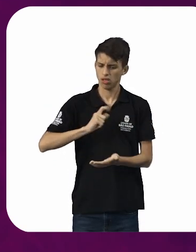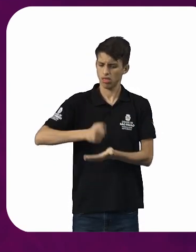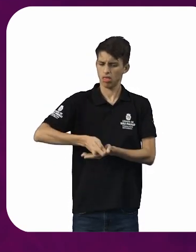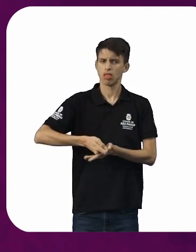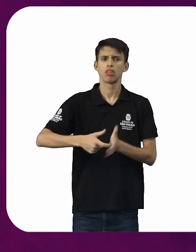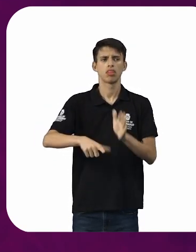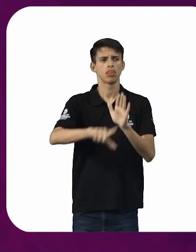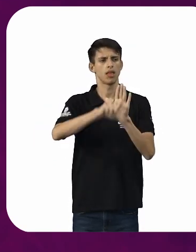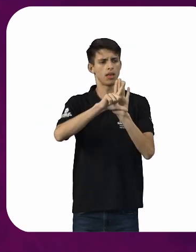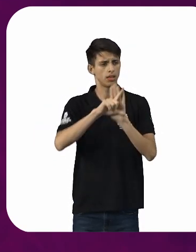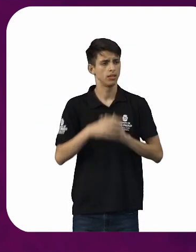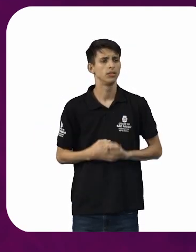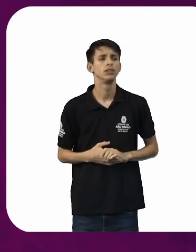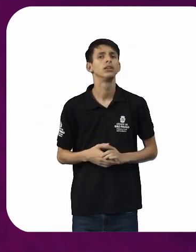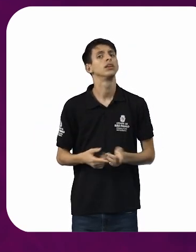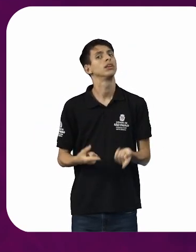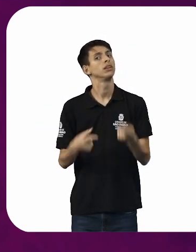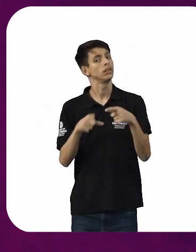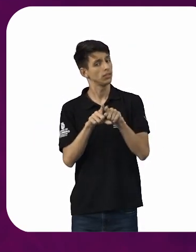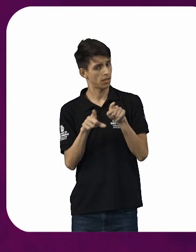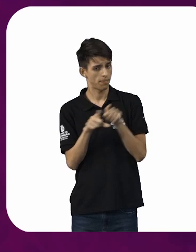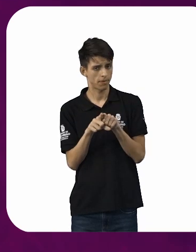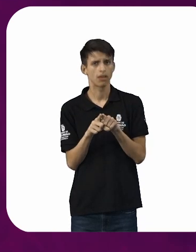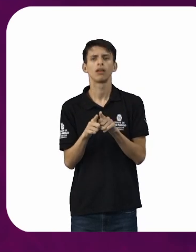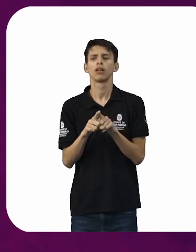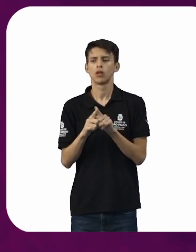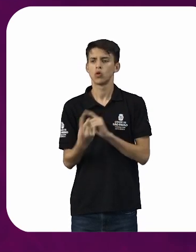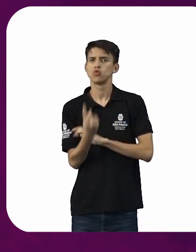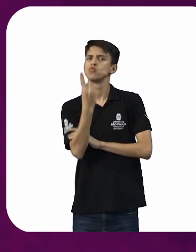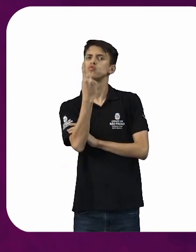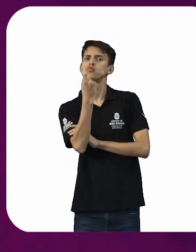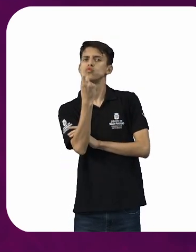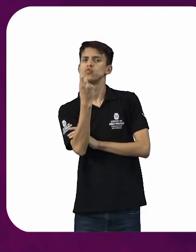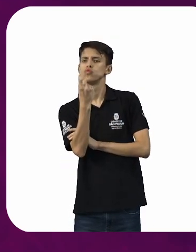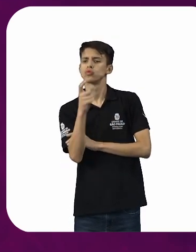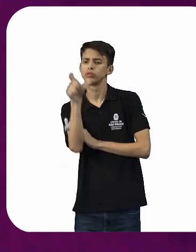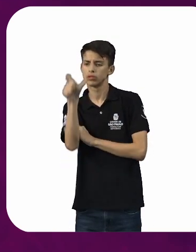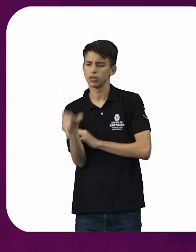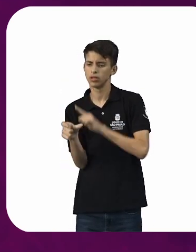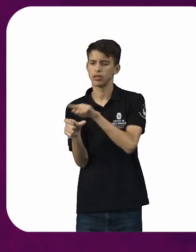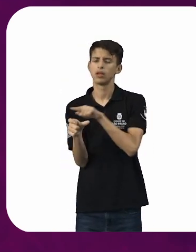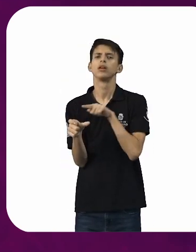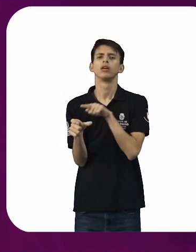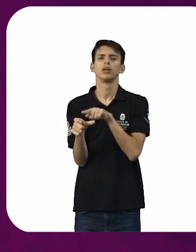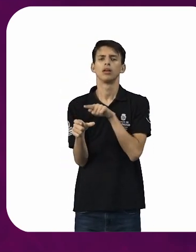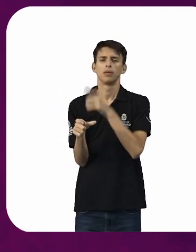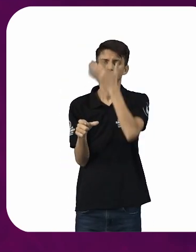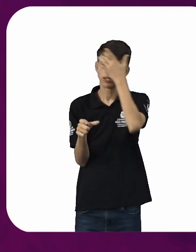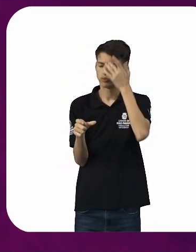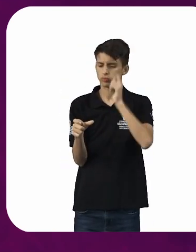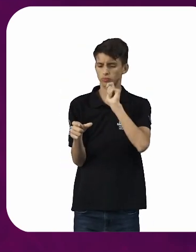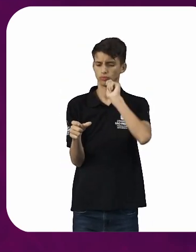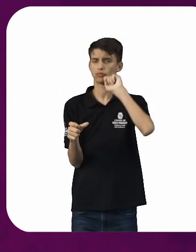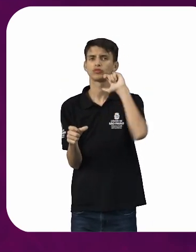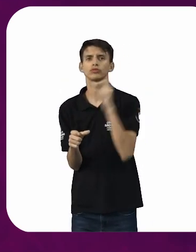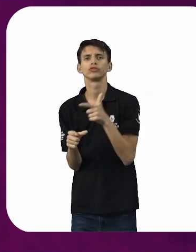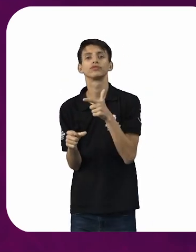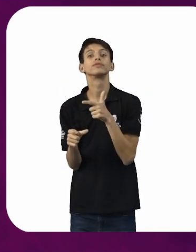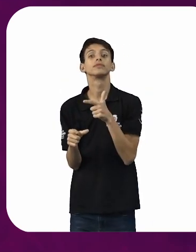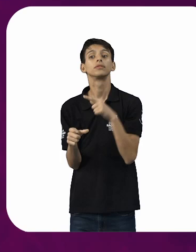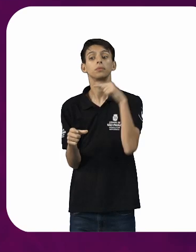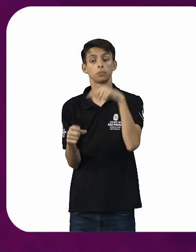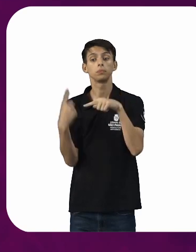e a discriminação contra um indivíduo tivesse uma pena mais abrandada, um tratamento mais brando. Porque,